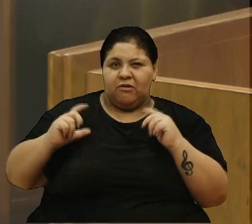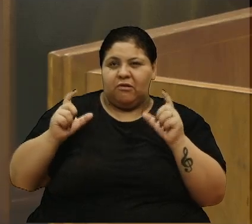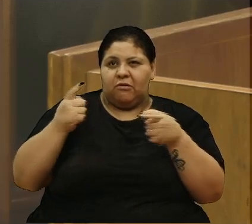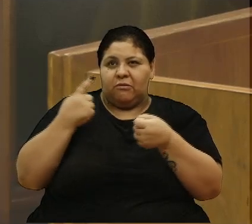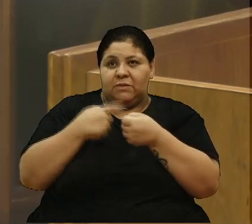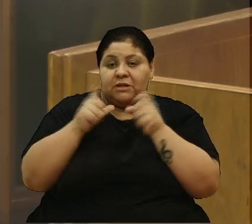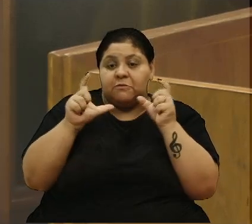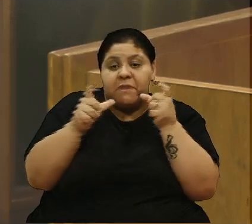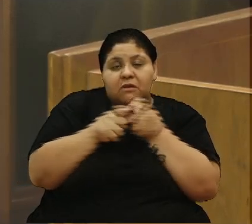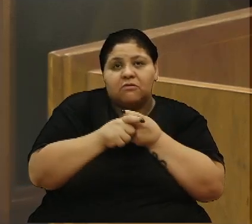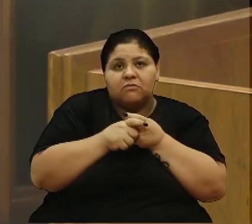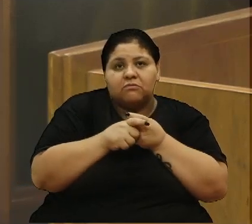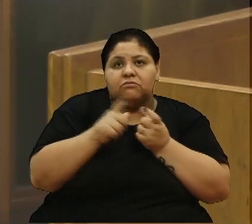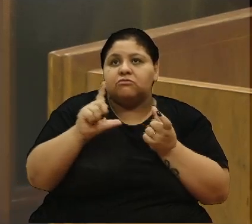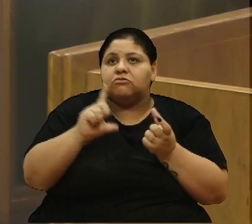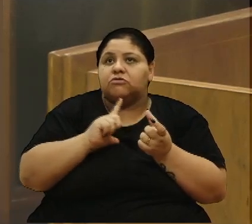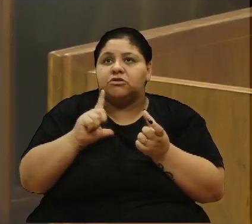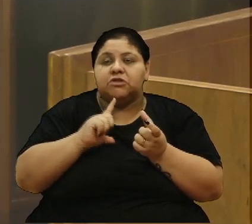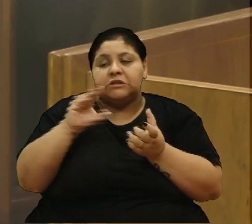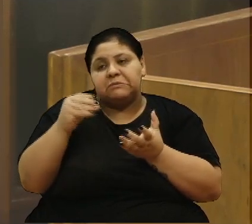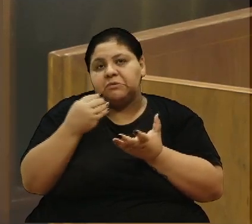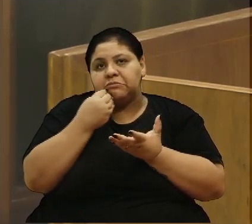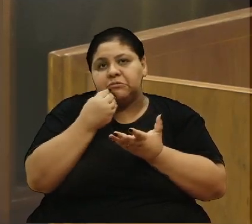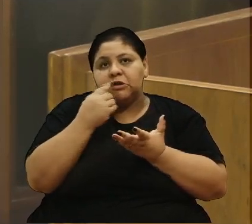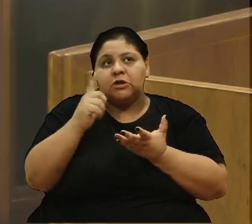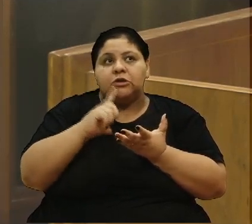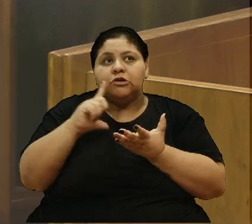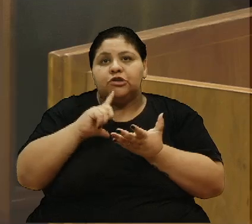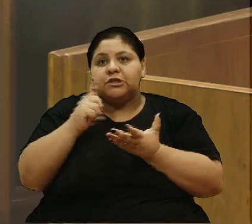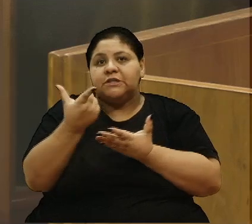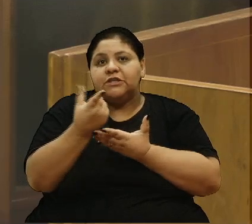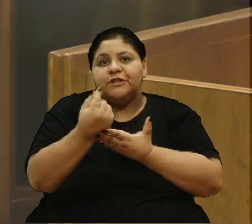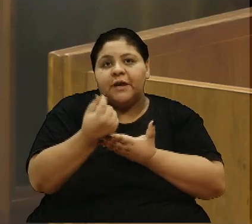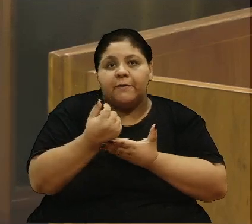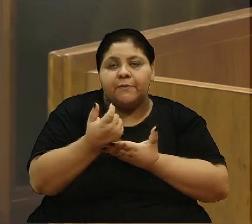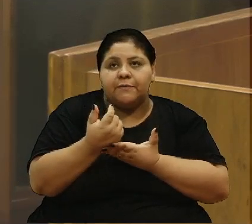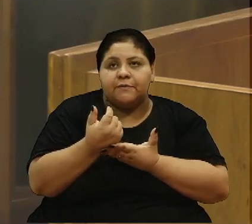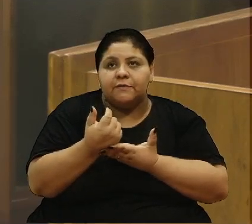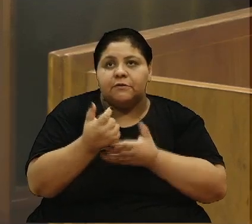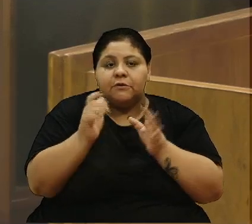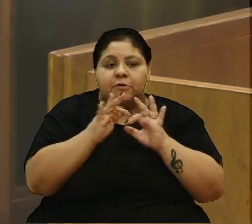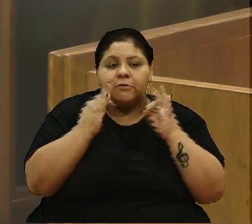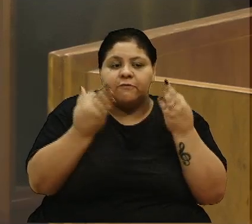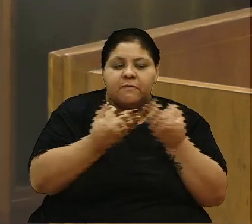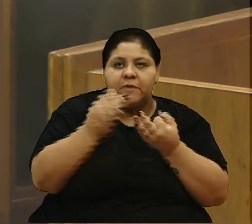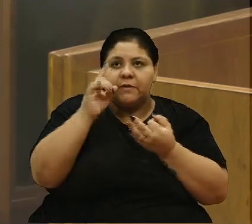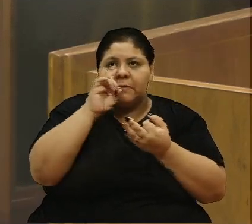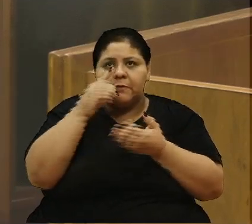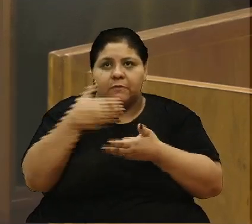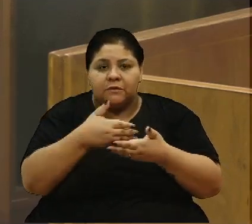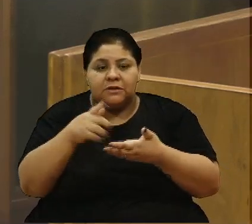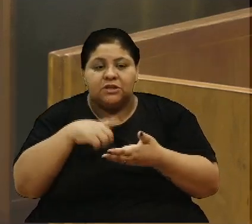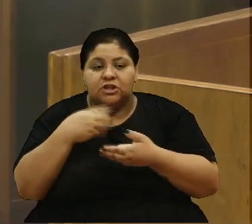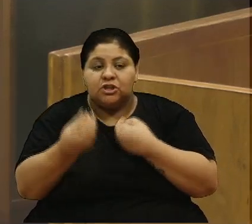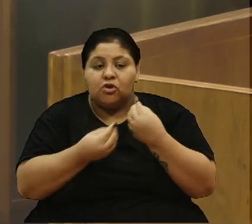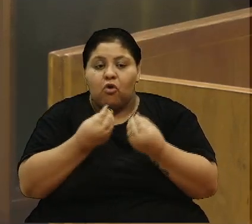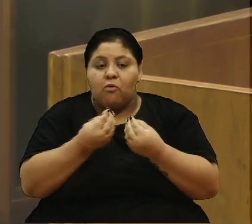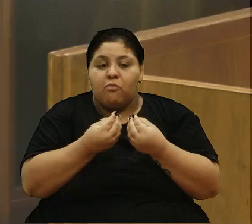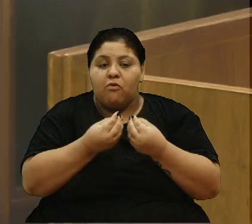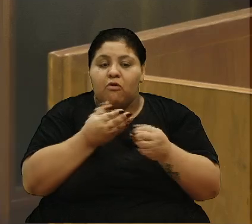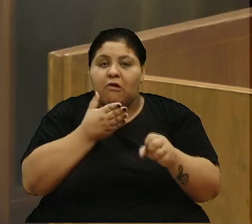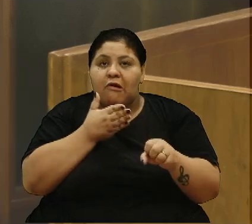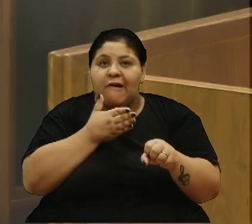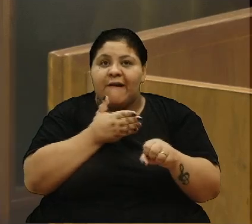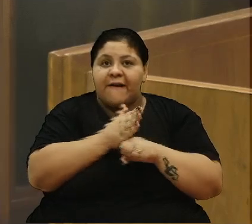do que a nossa tinham essa possibilidade, tinham esse recurso. Famílias, né, mães, bebês, tinham como acessar a